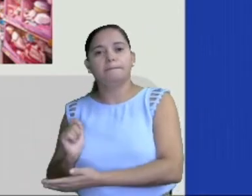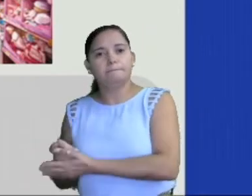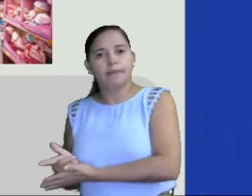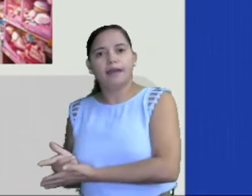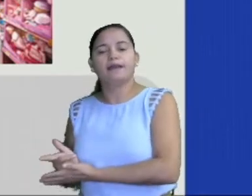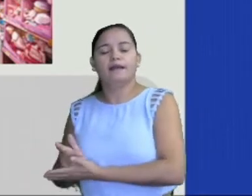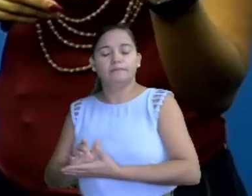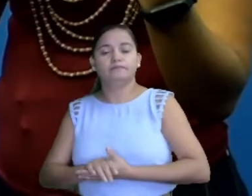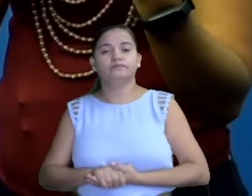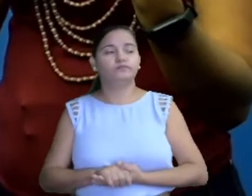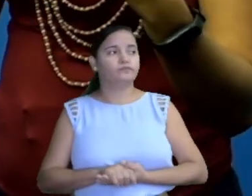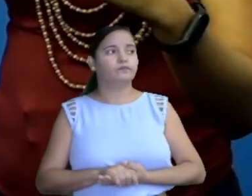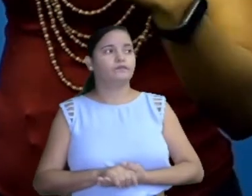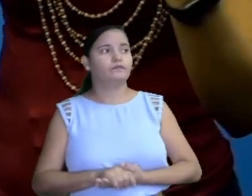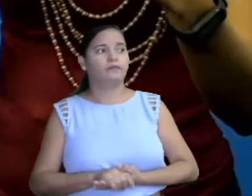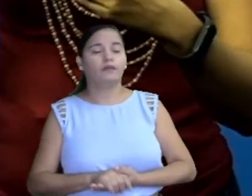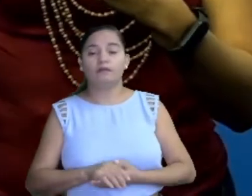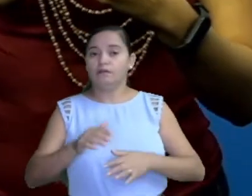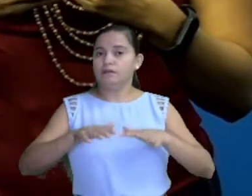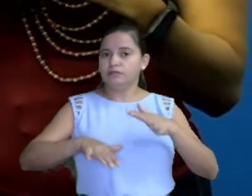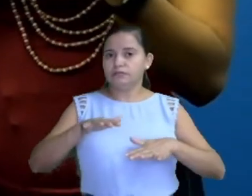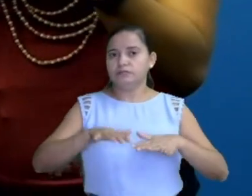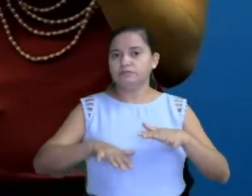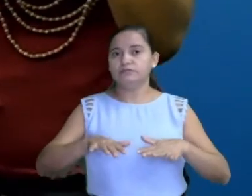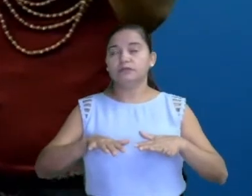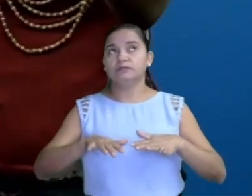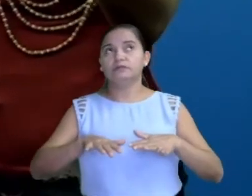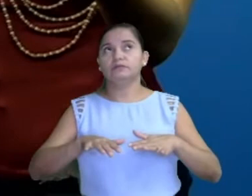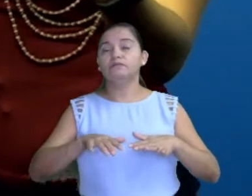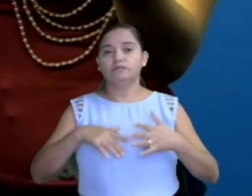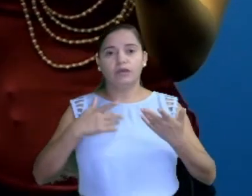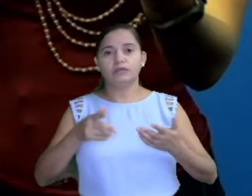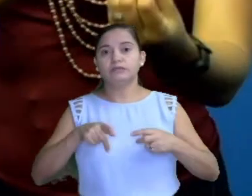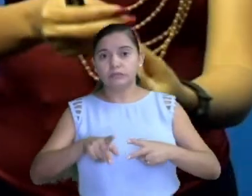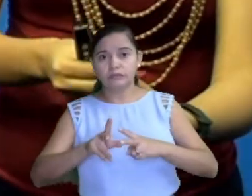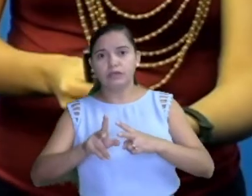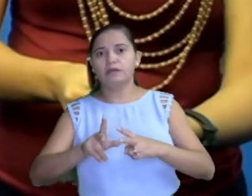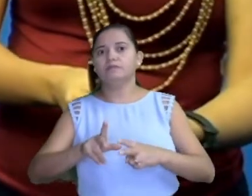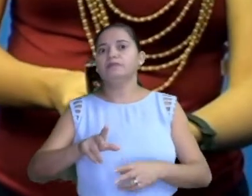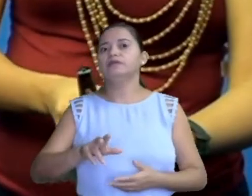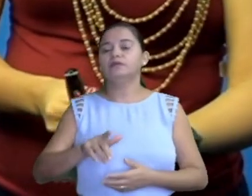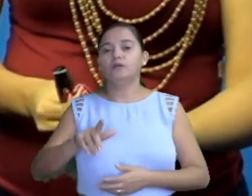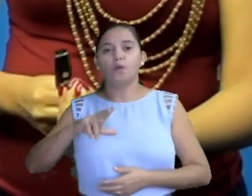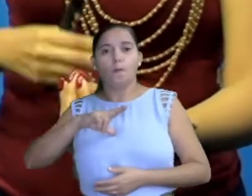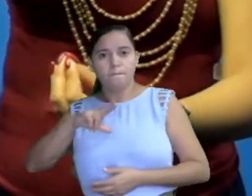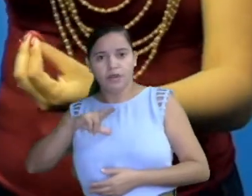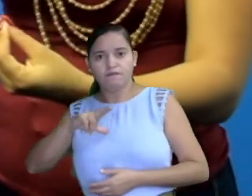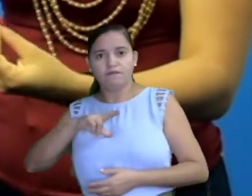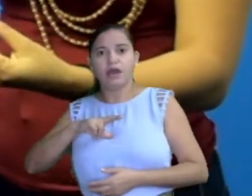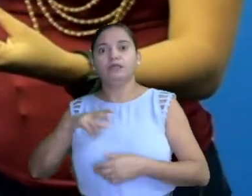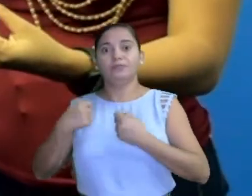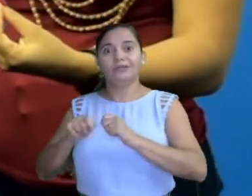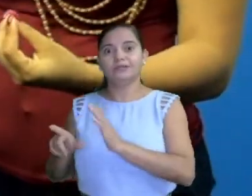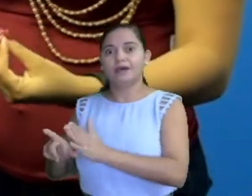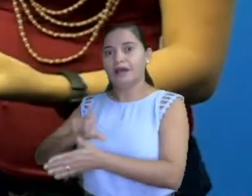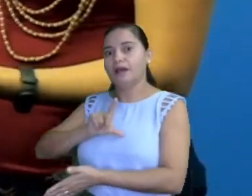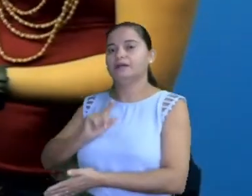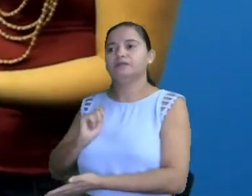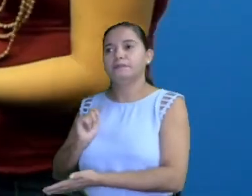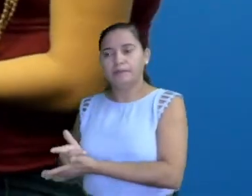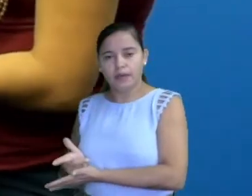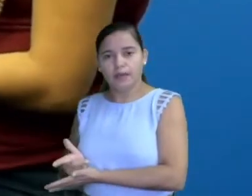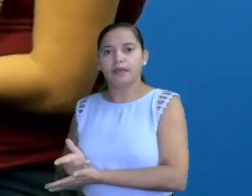vocês, geralmente o espaço privado precisa-se de um pagamento prévio, para poder ter acesso